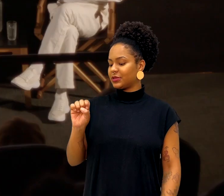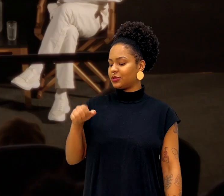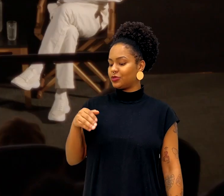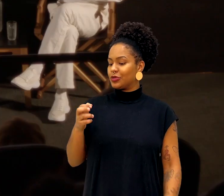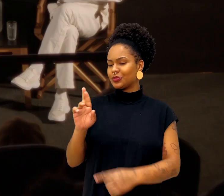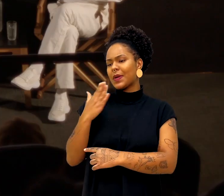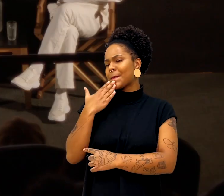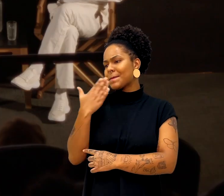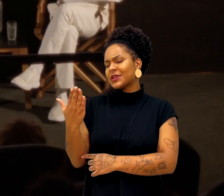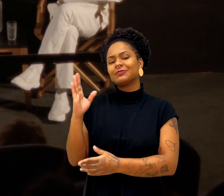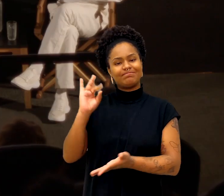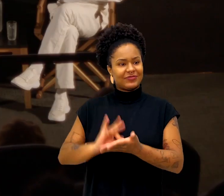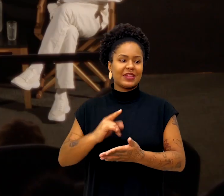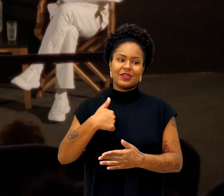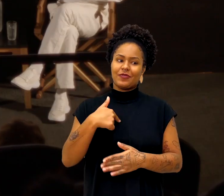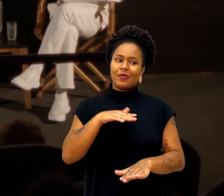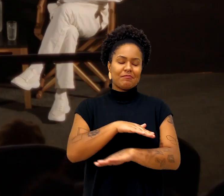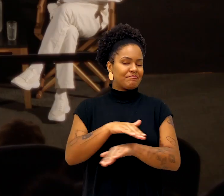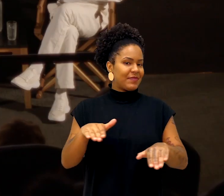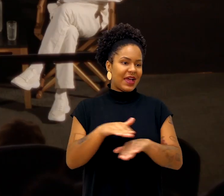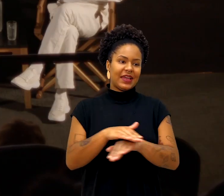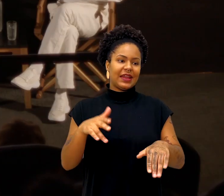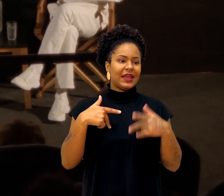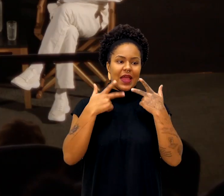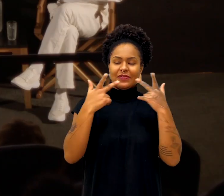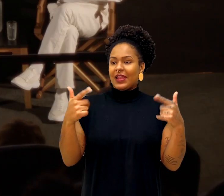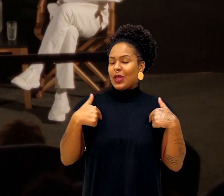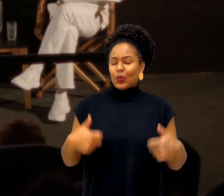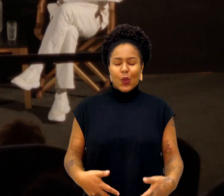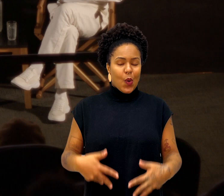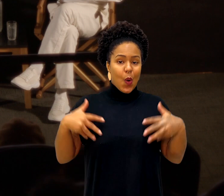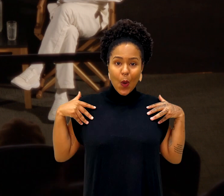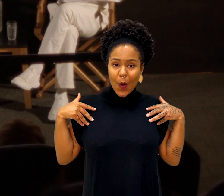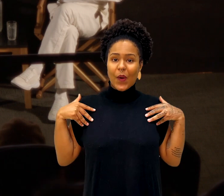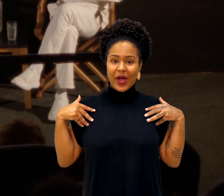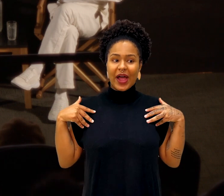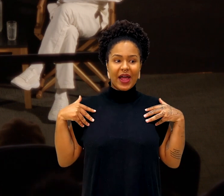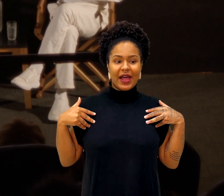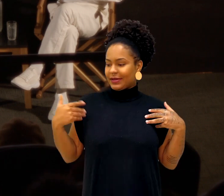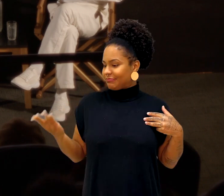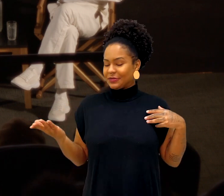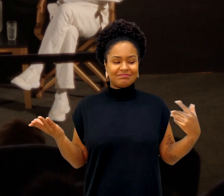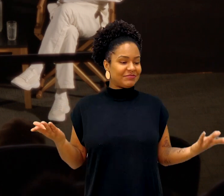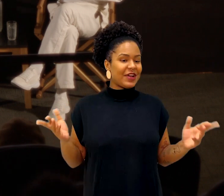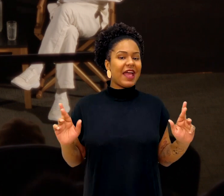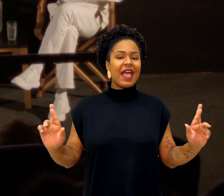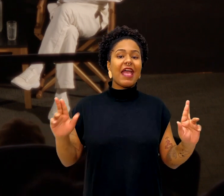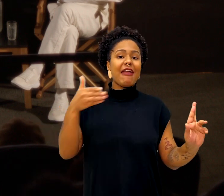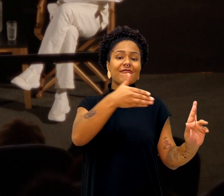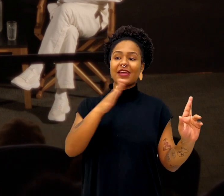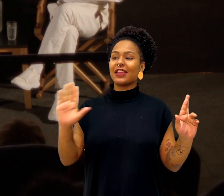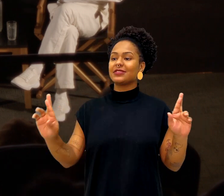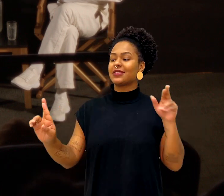te pedir, gente, real, vou parar de fazer a gata aqui falar que eu estou honradíssima de estar entre as minhas referências, mas a gente vai ter